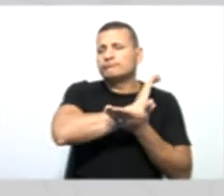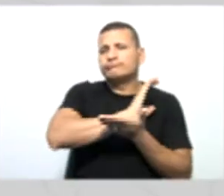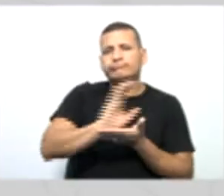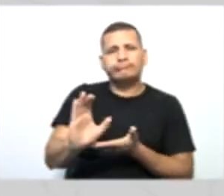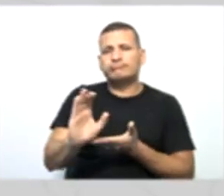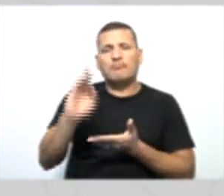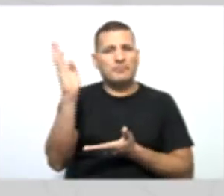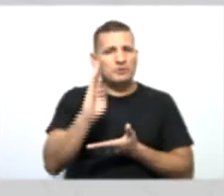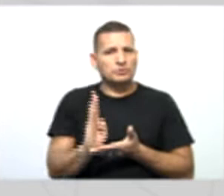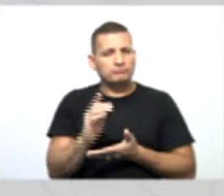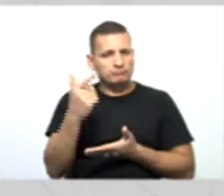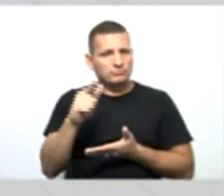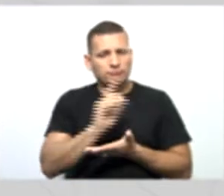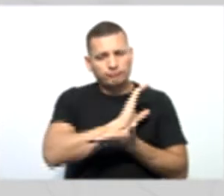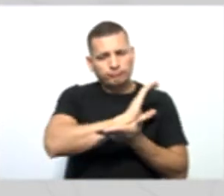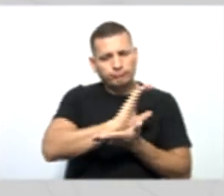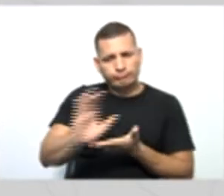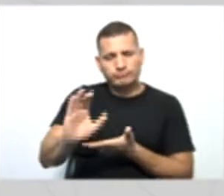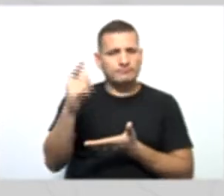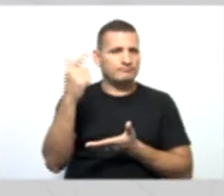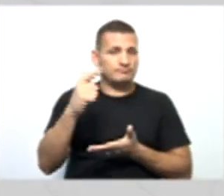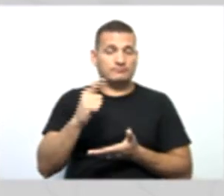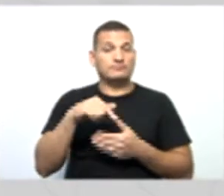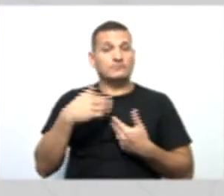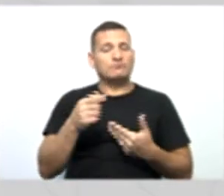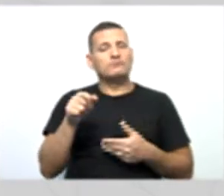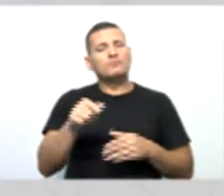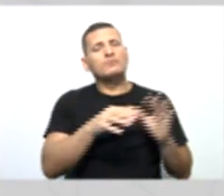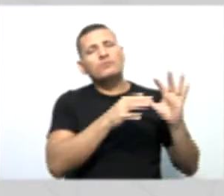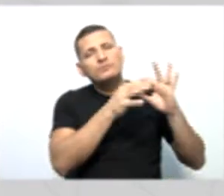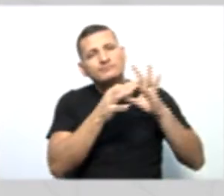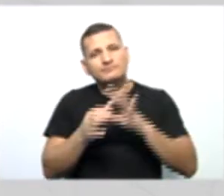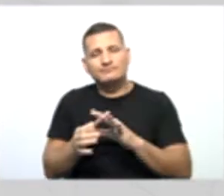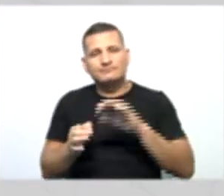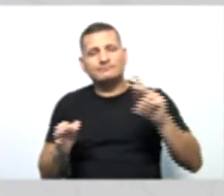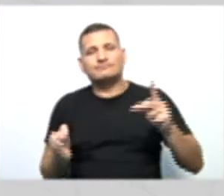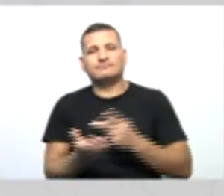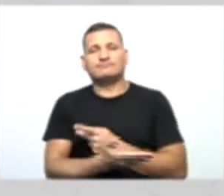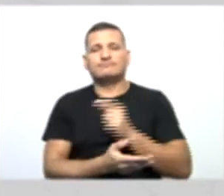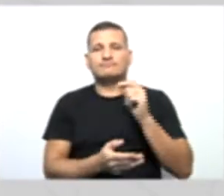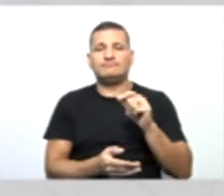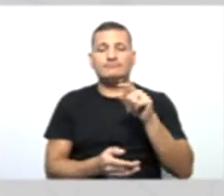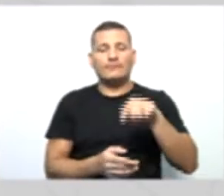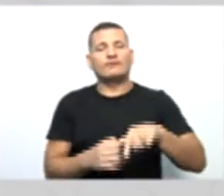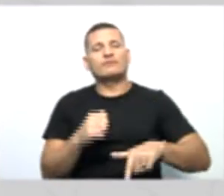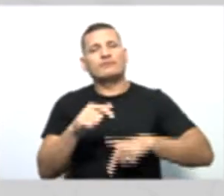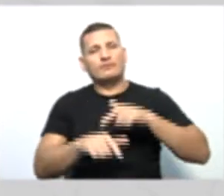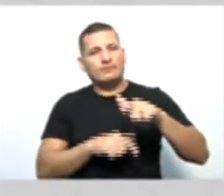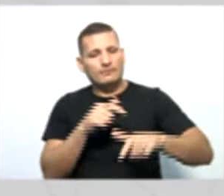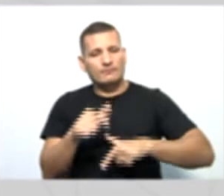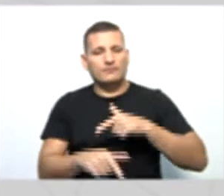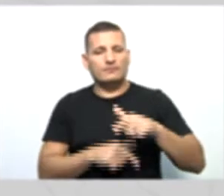próprio país. Então, nesse contexto, o que acontecia? O trabalho de